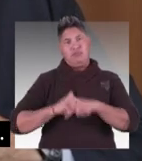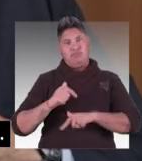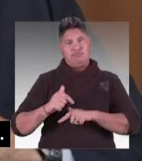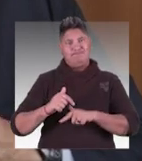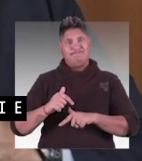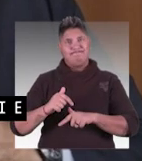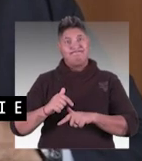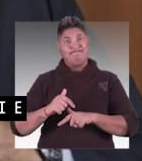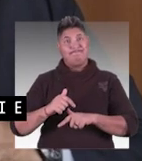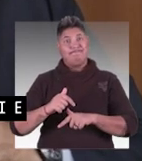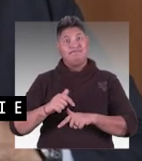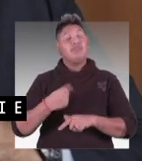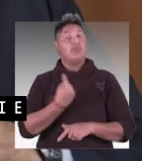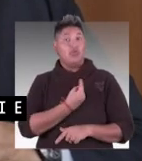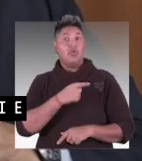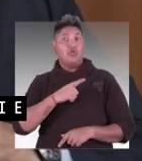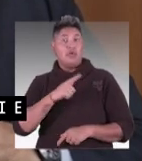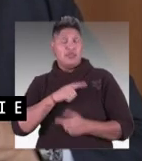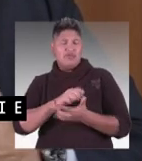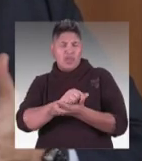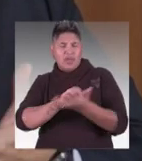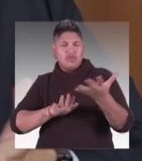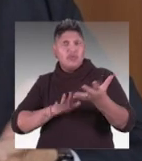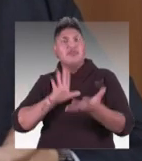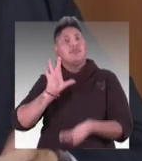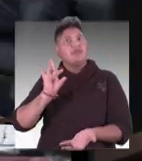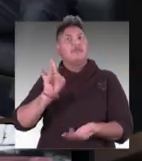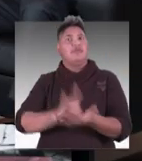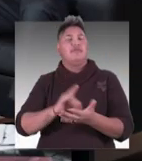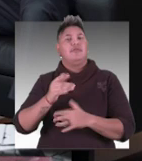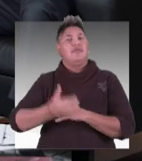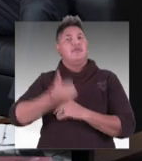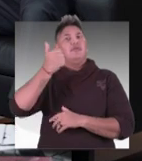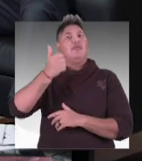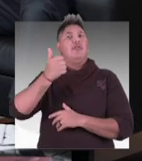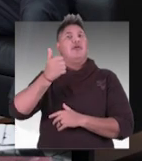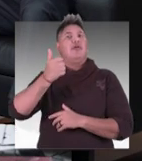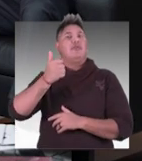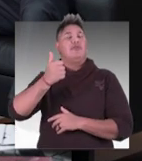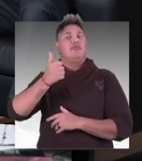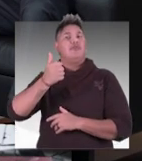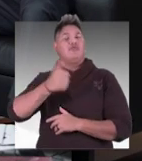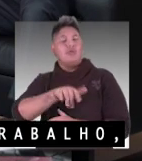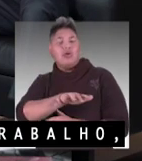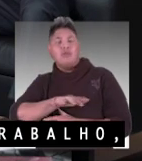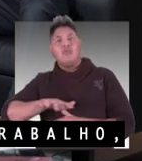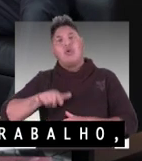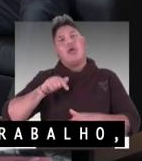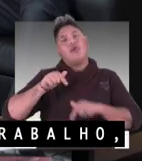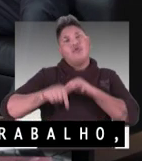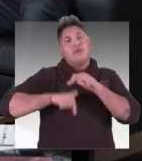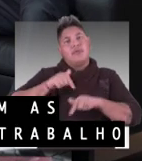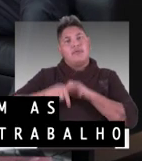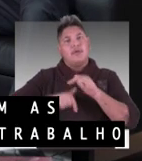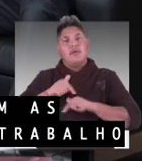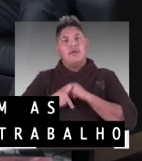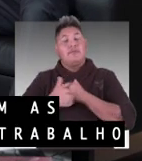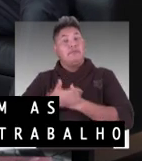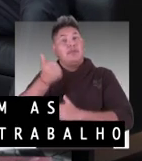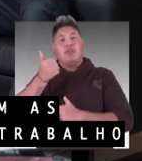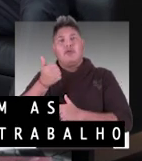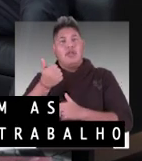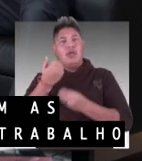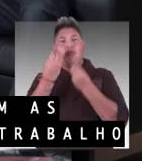E tivemos uma série de medidas que efetivamente melhoraram o ambiente de trabalho, melhoraram as